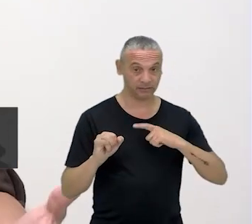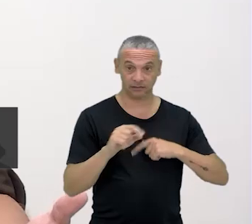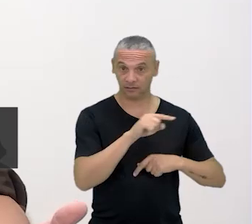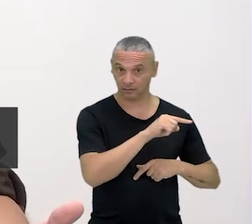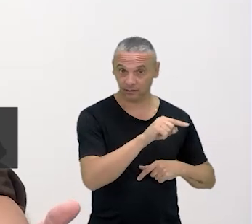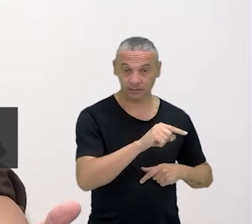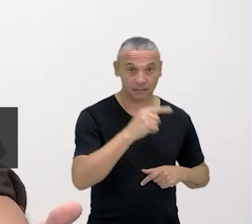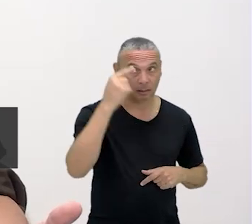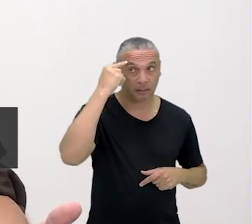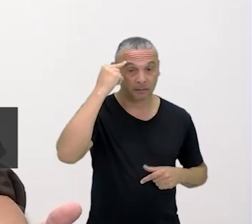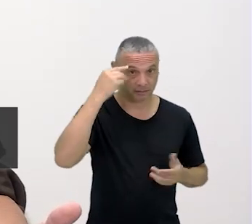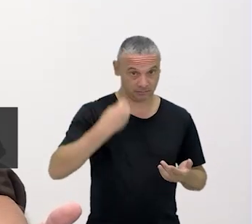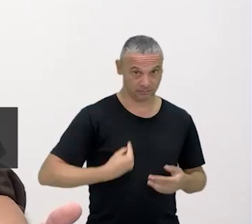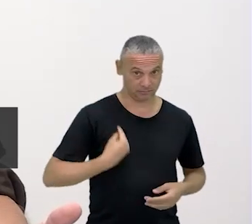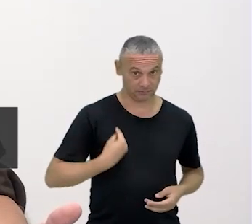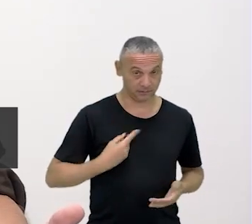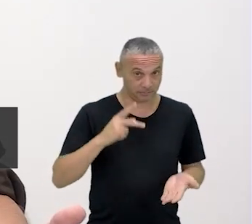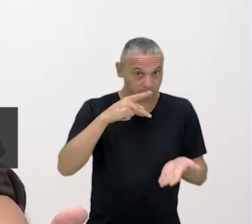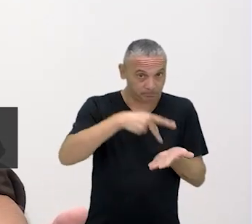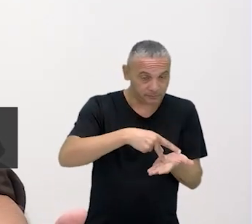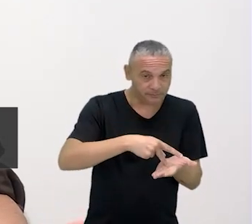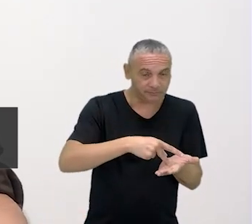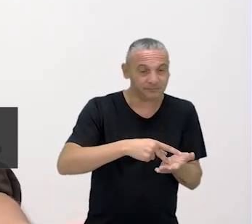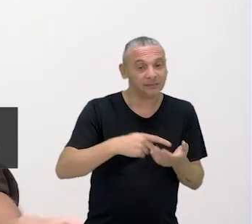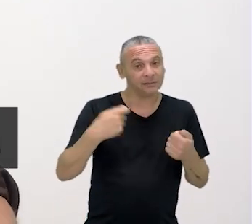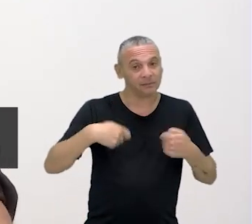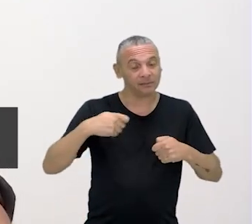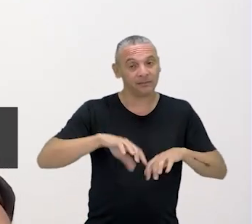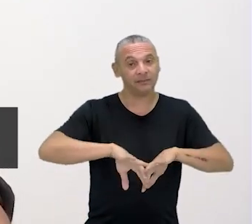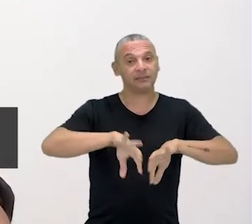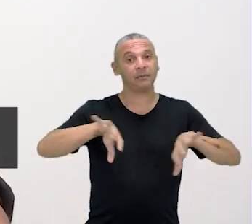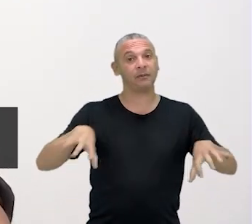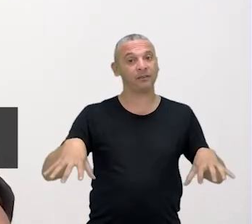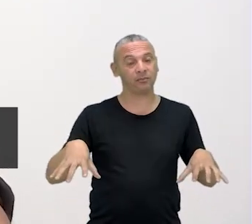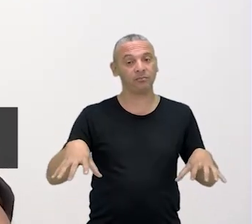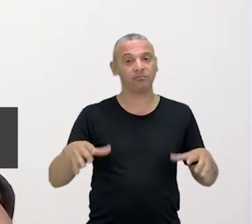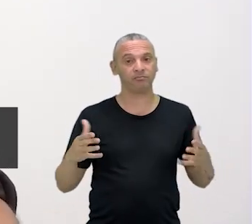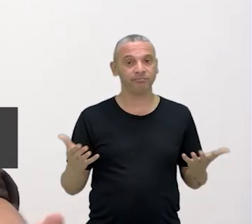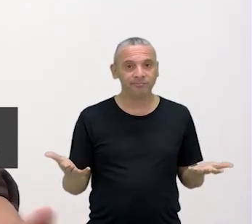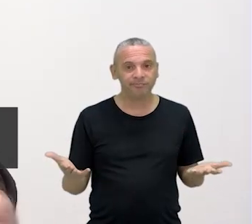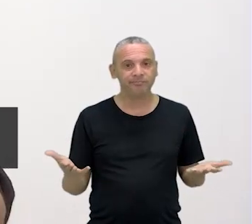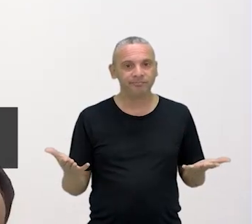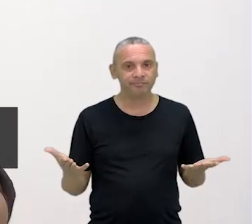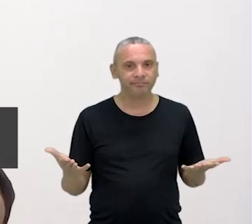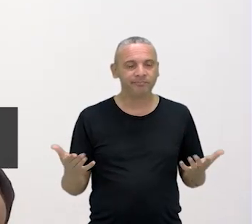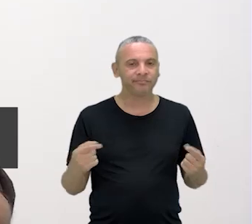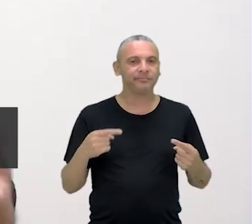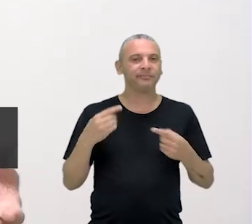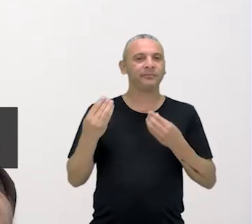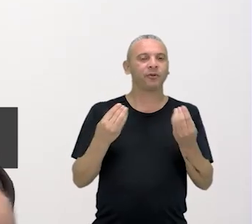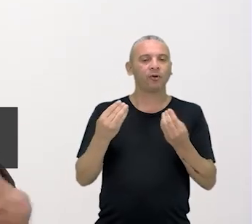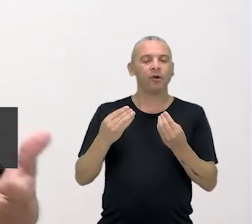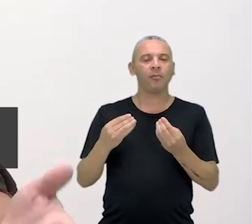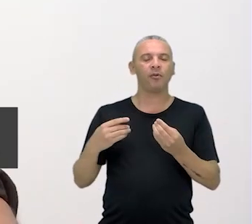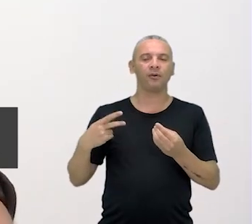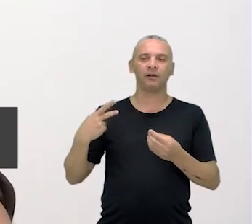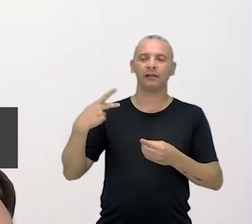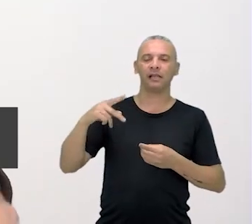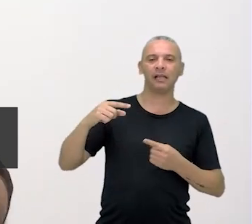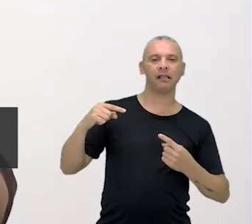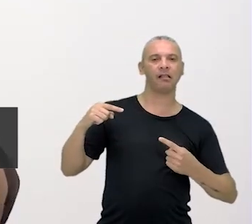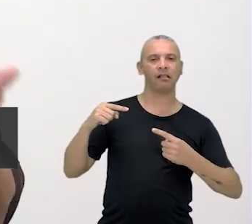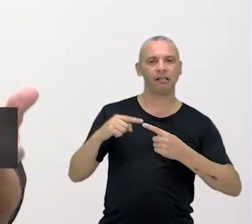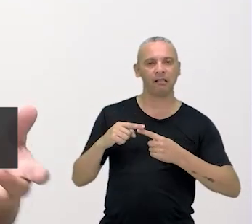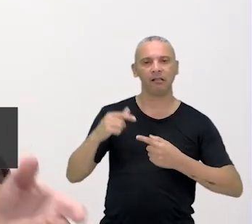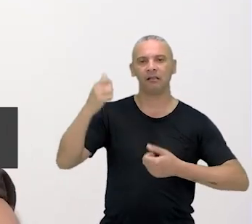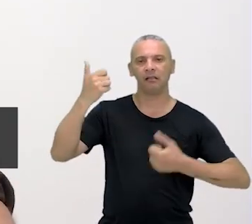vamos pensar na vida real, eles já deveriam estar separados, né? E aí ele pegou metade da herança dela e tal, e